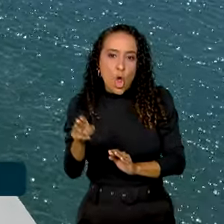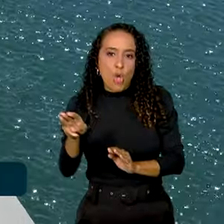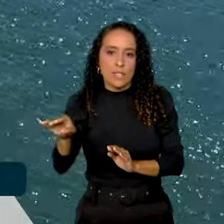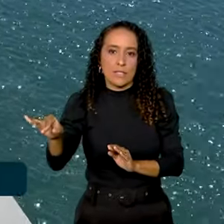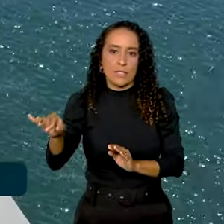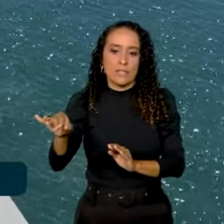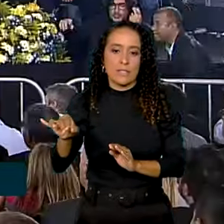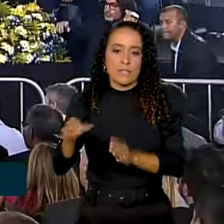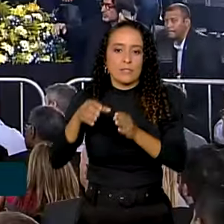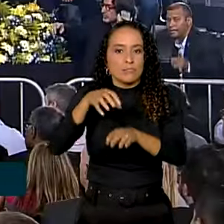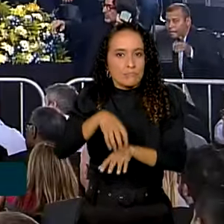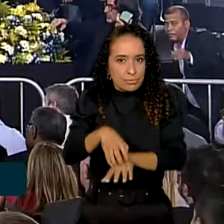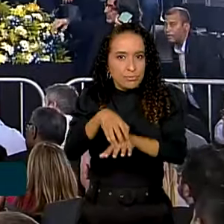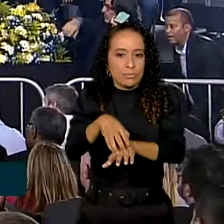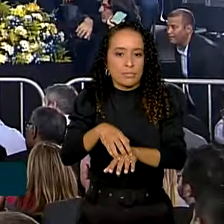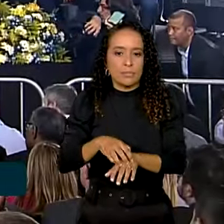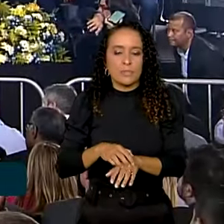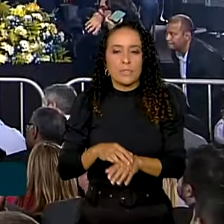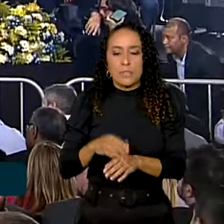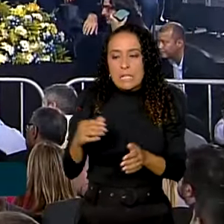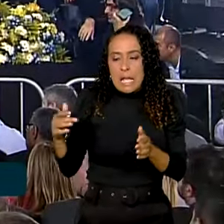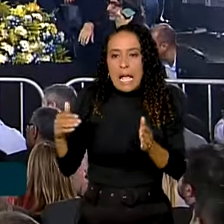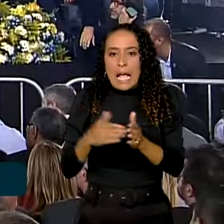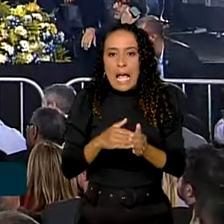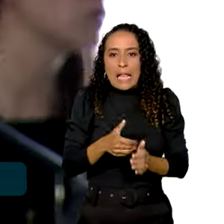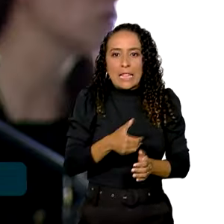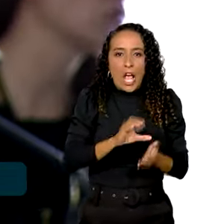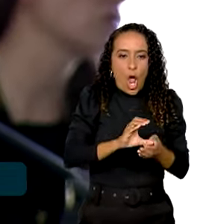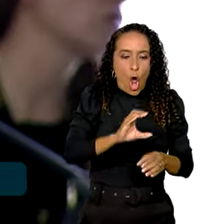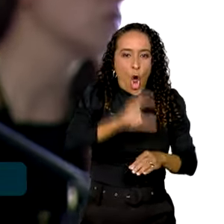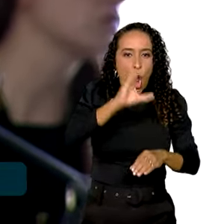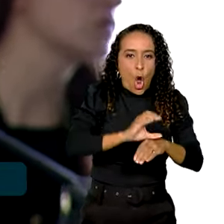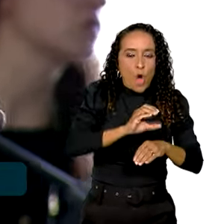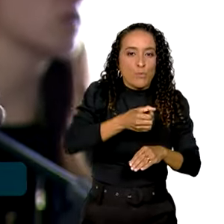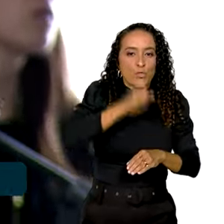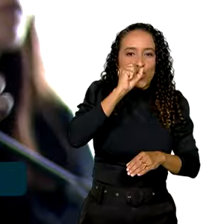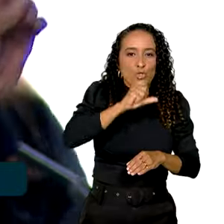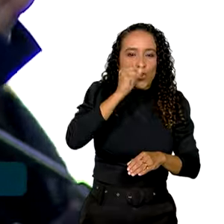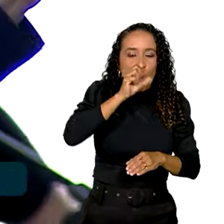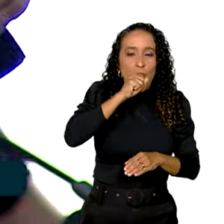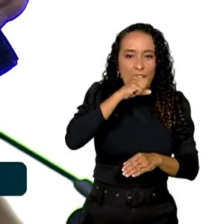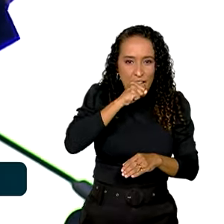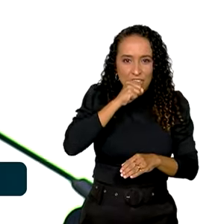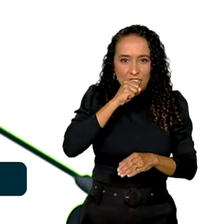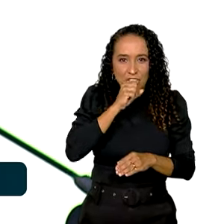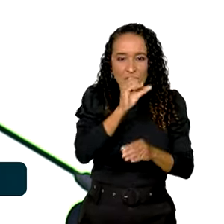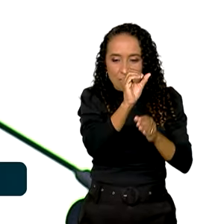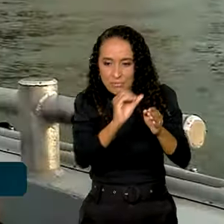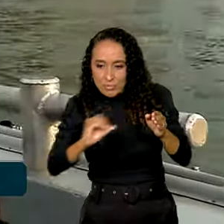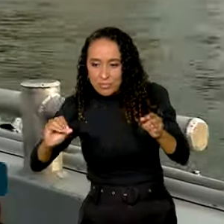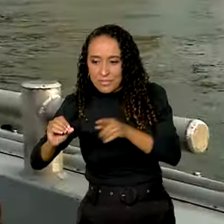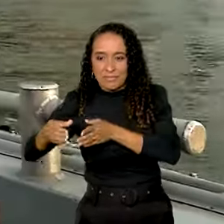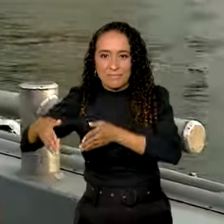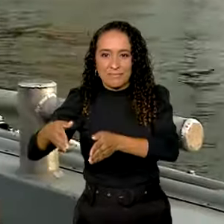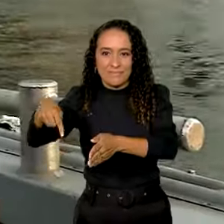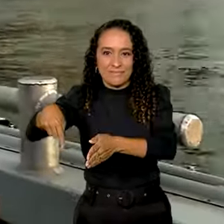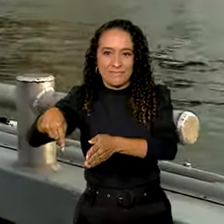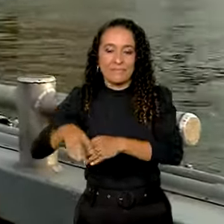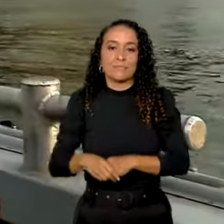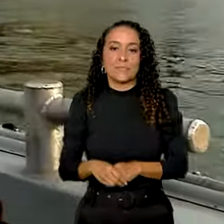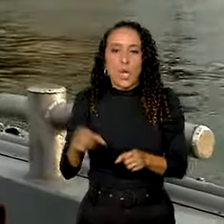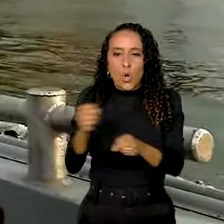de cargas. De cada 10 copos de suco de laranja que foram encontrados no mundo, 6 passaram por aqui. Construído